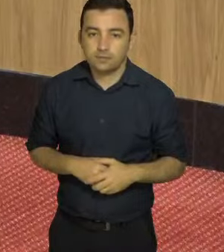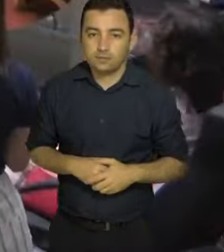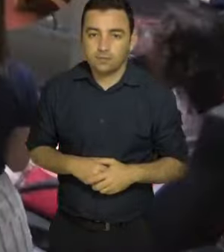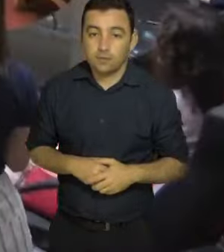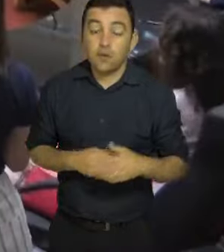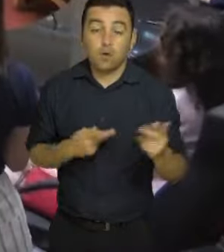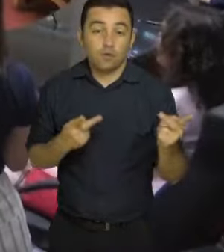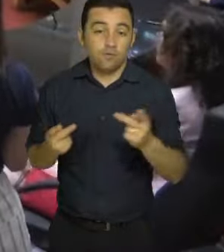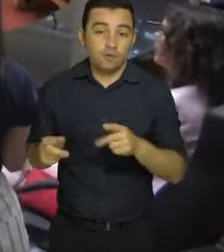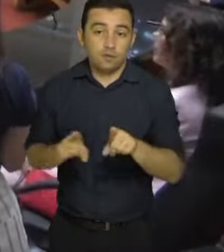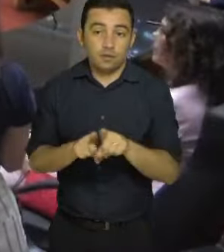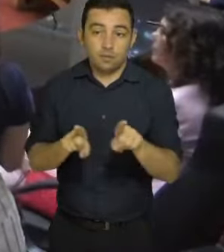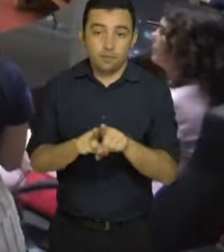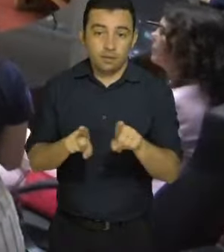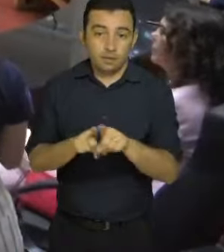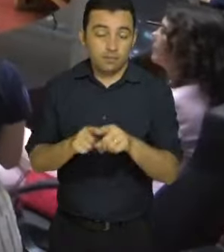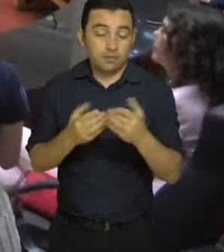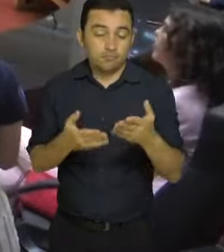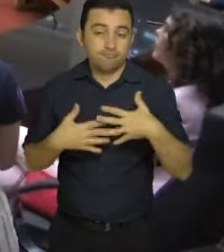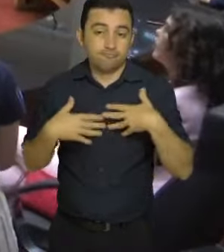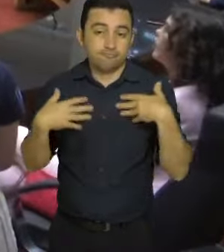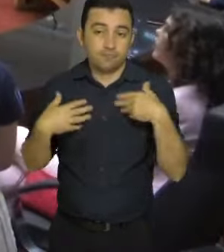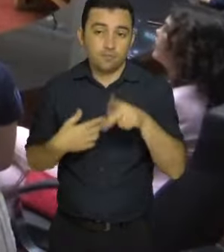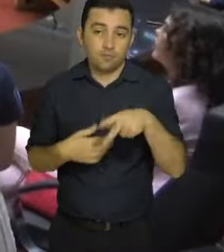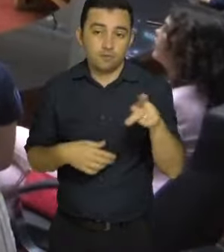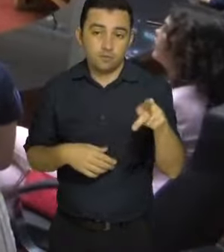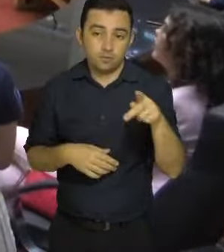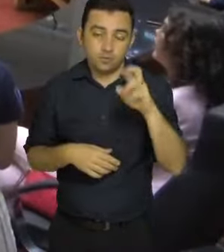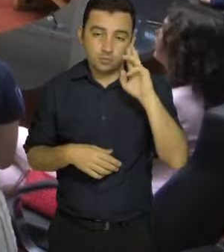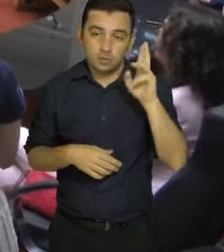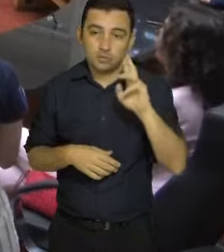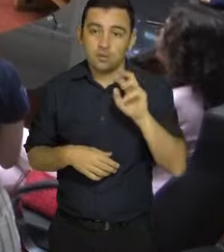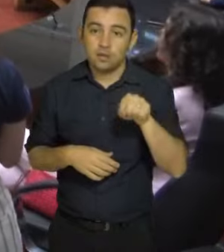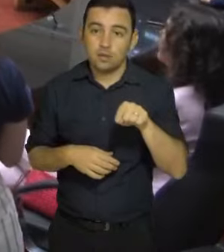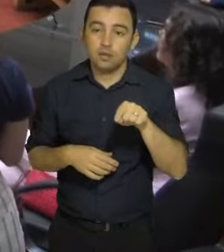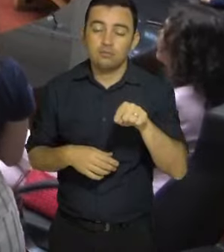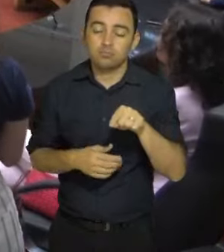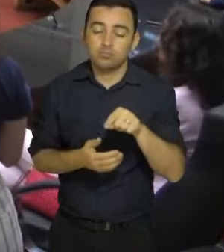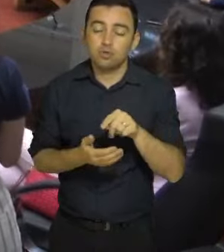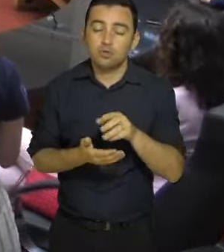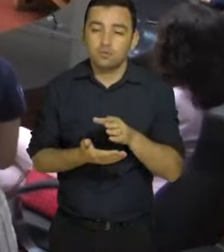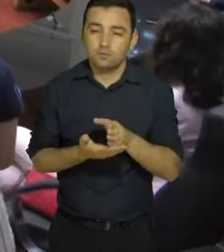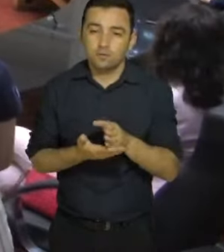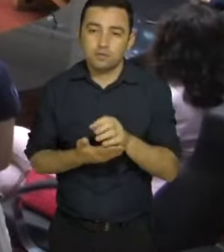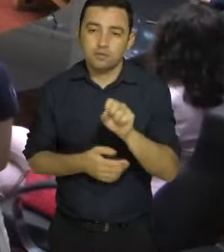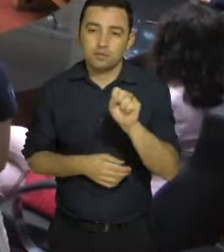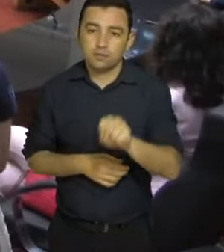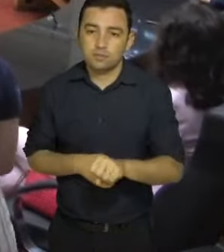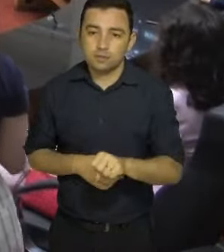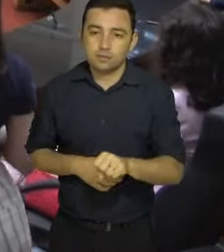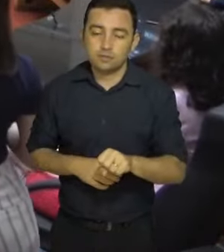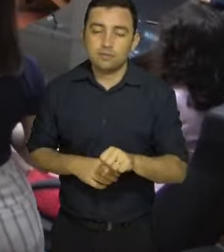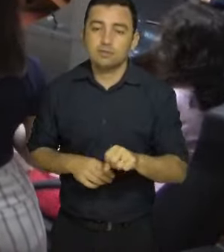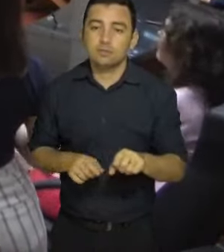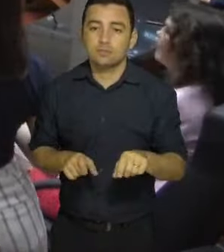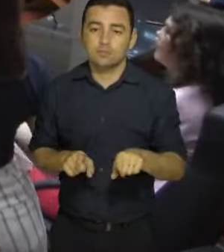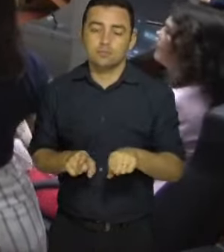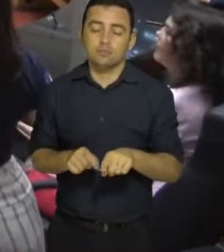Convidamos para receber a homenagem a professora titular na Universidade Federal da Fronteira Sul, doutora Noelle Gemelli Reale.